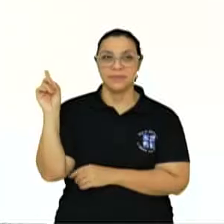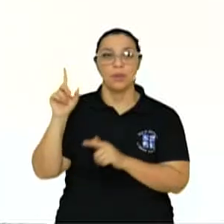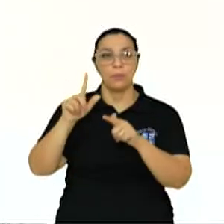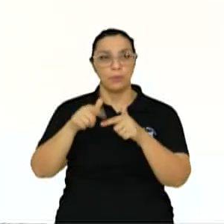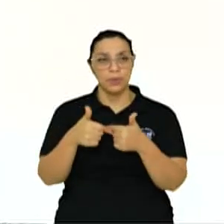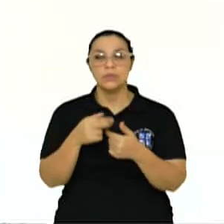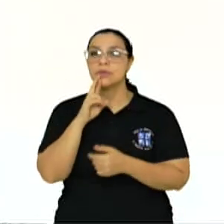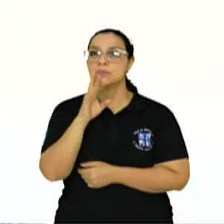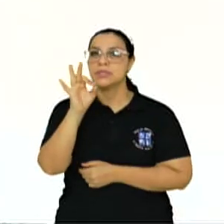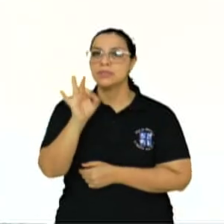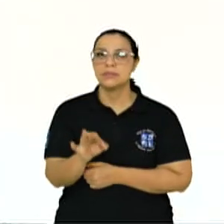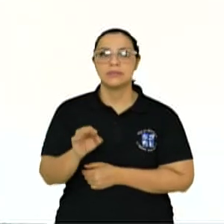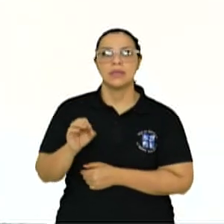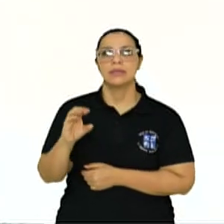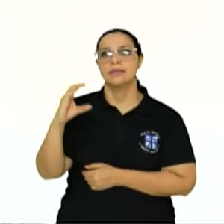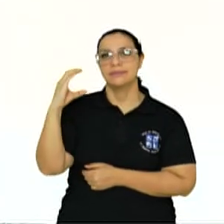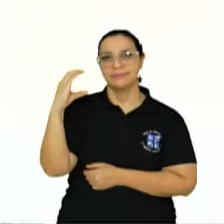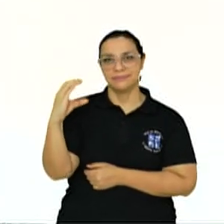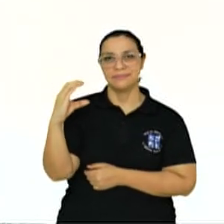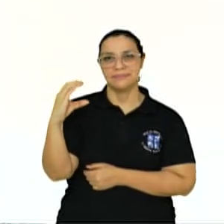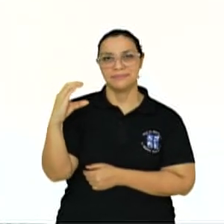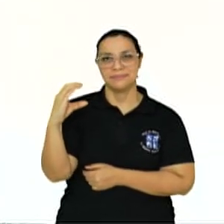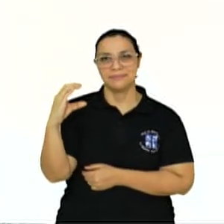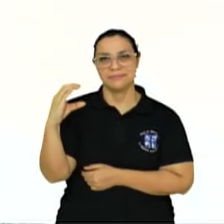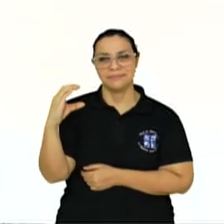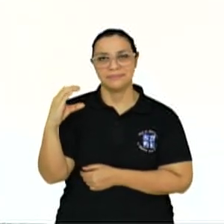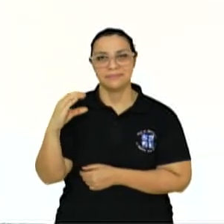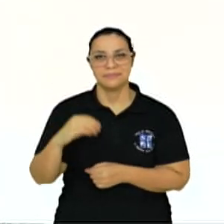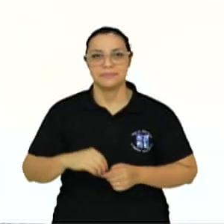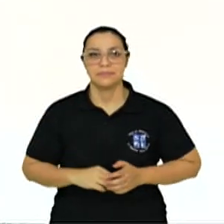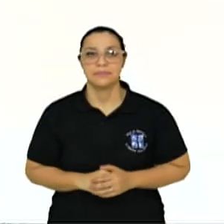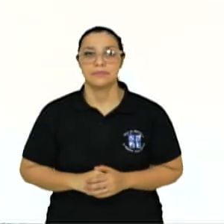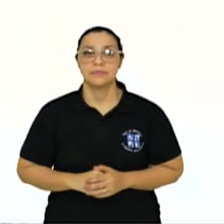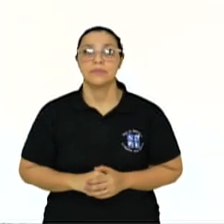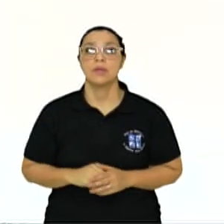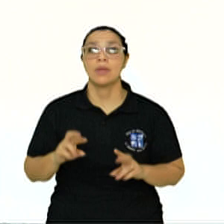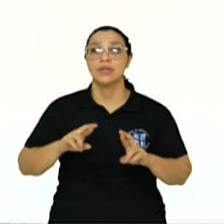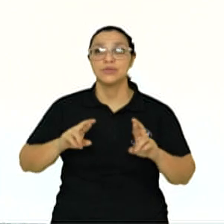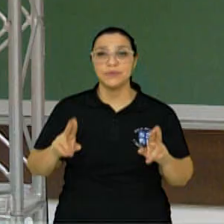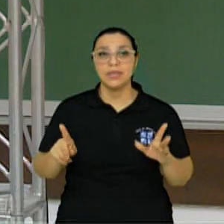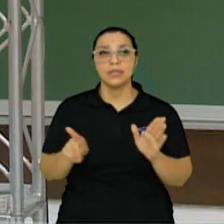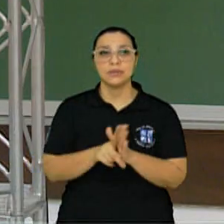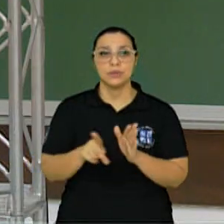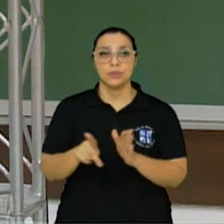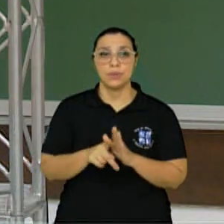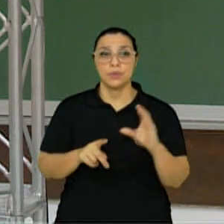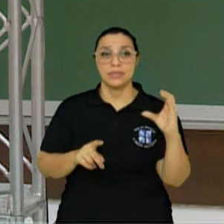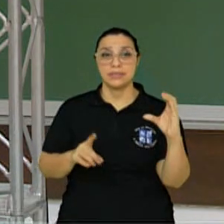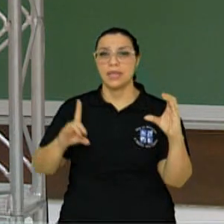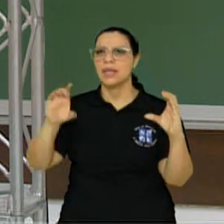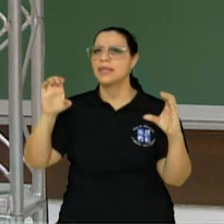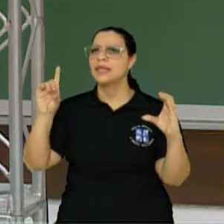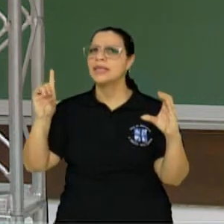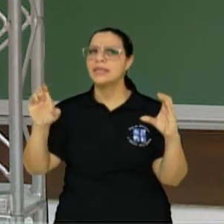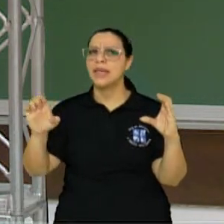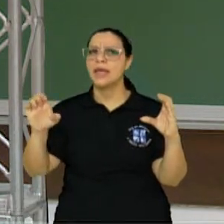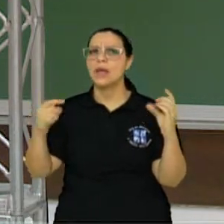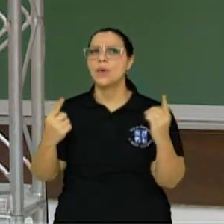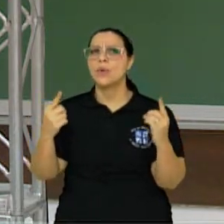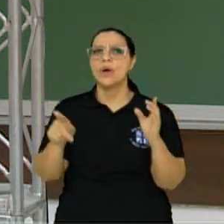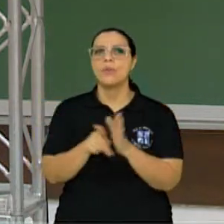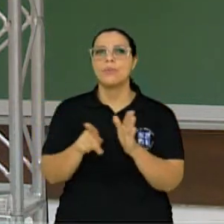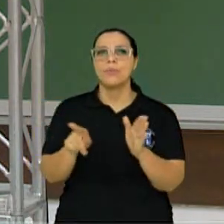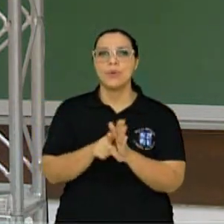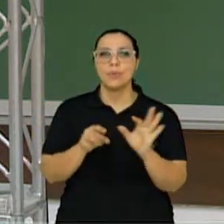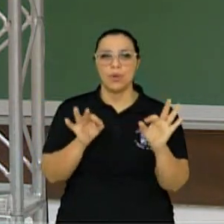isso, a alternativa correta é a alternativa C. O que diferencia a alternativa C da alternativa D é o